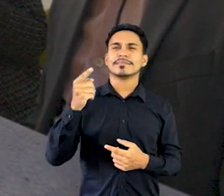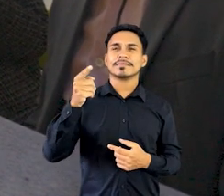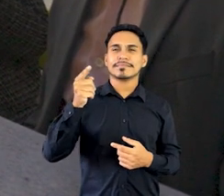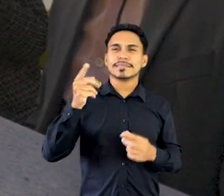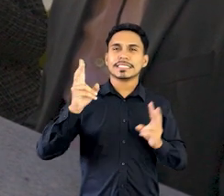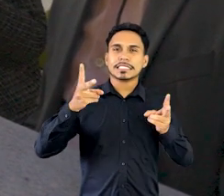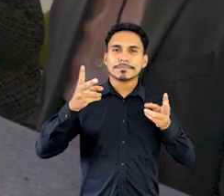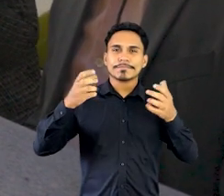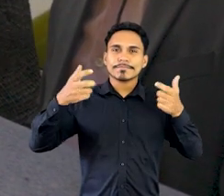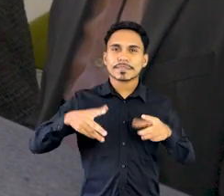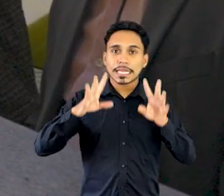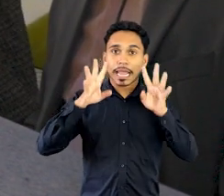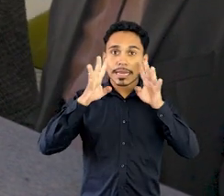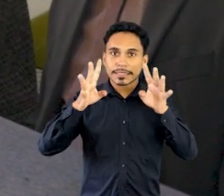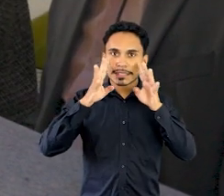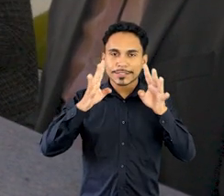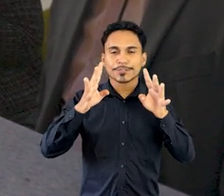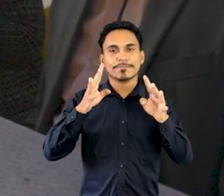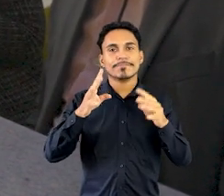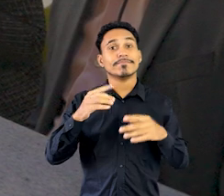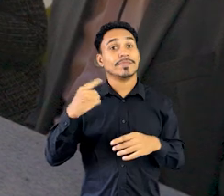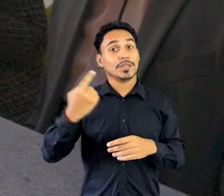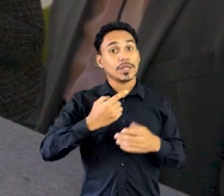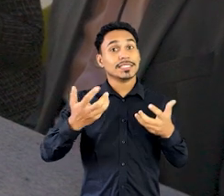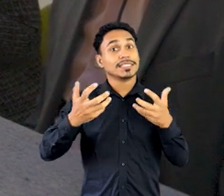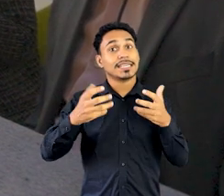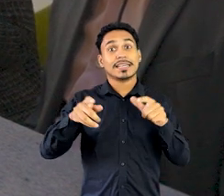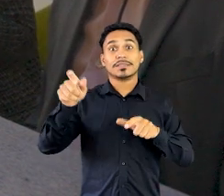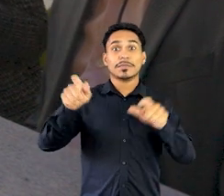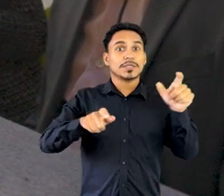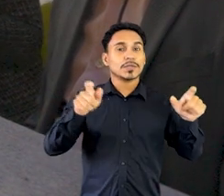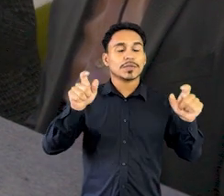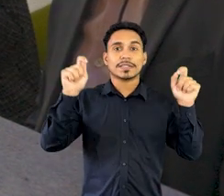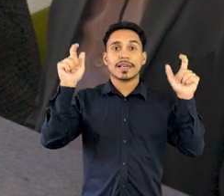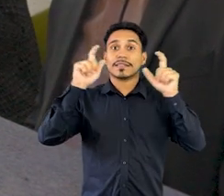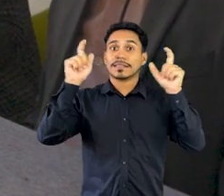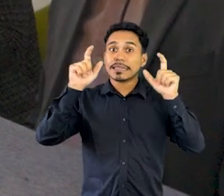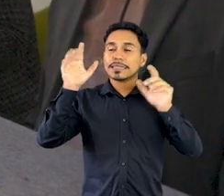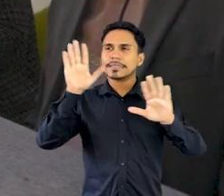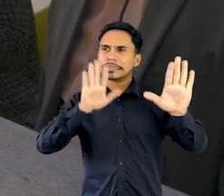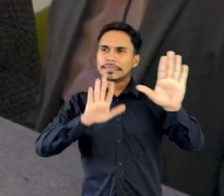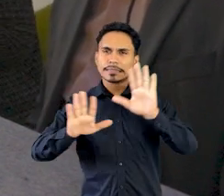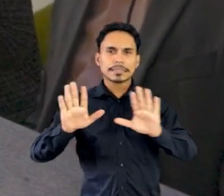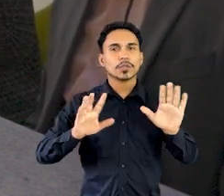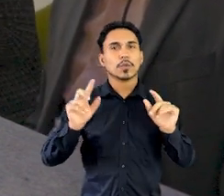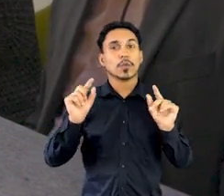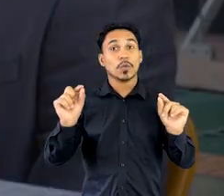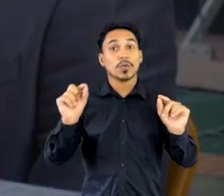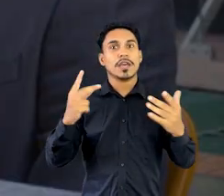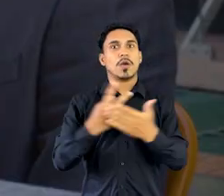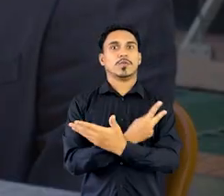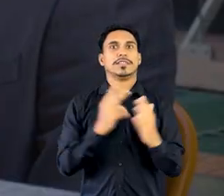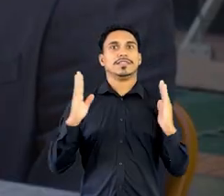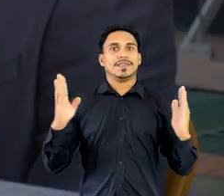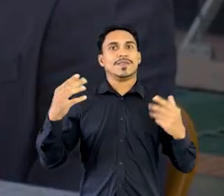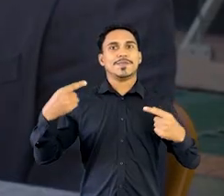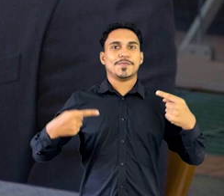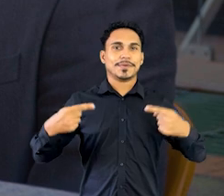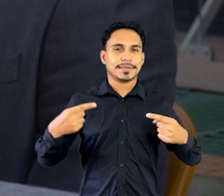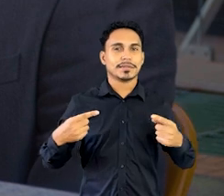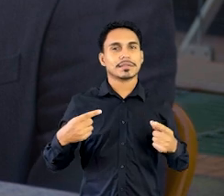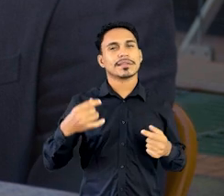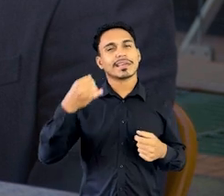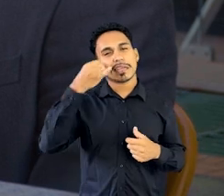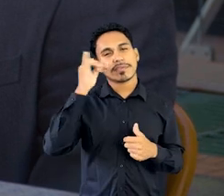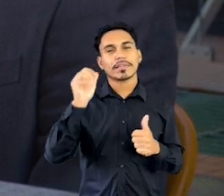coisas de de atenção né então a gente quer realmente que as pessoas estejam atentas né ao que tá acontecendo que a gente